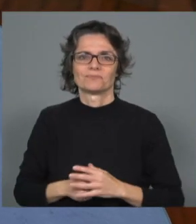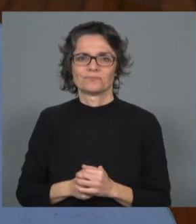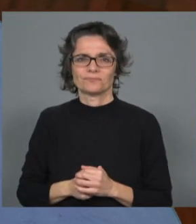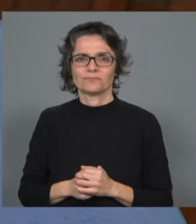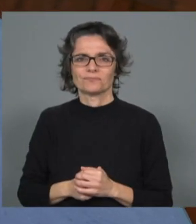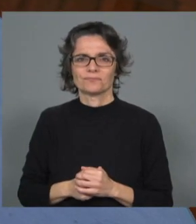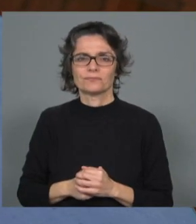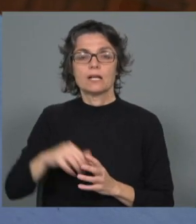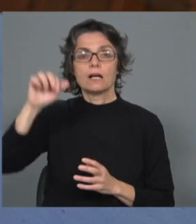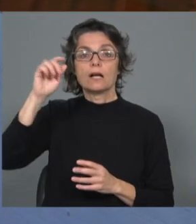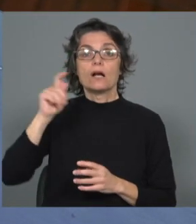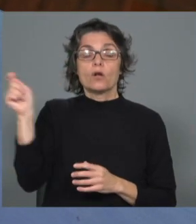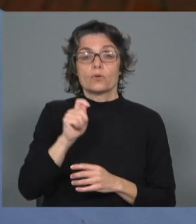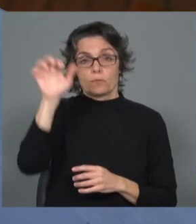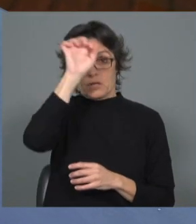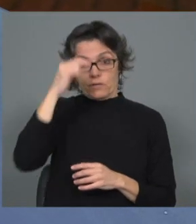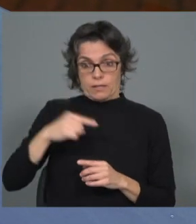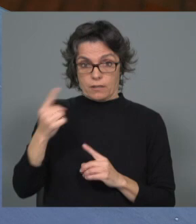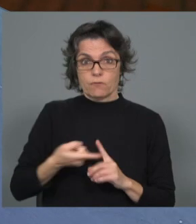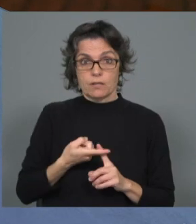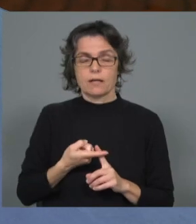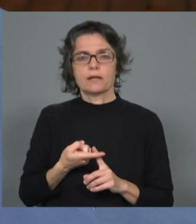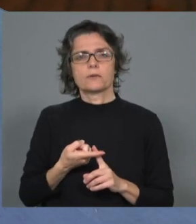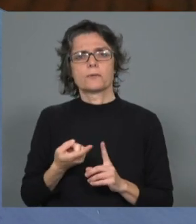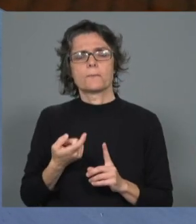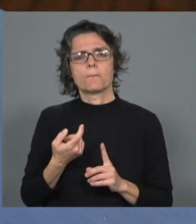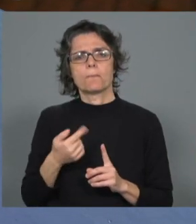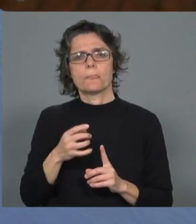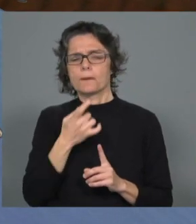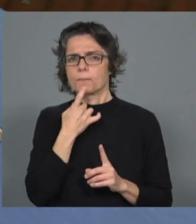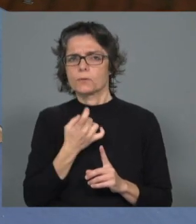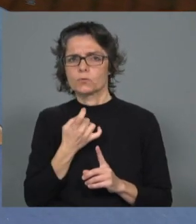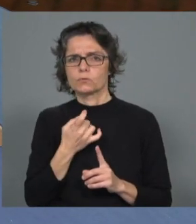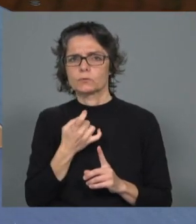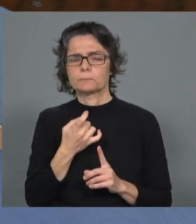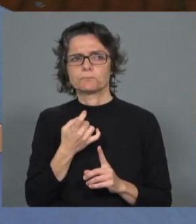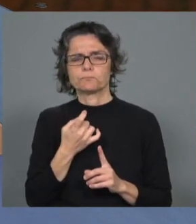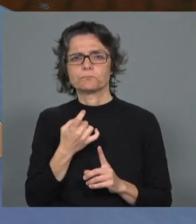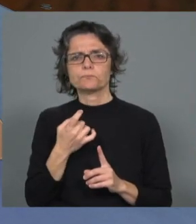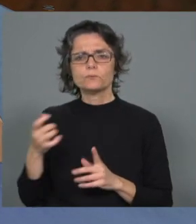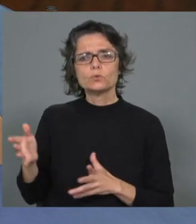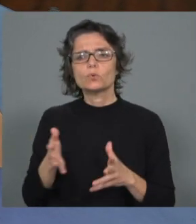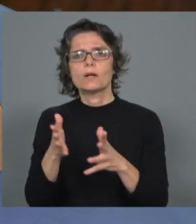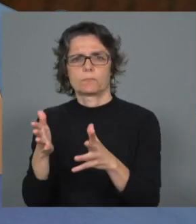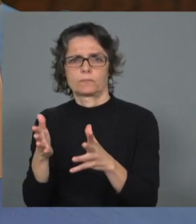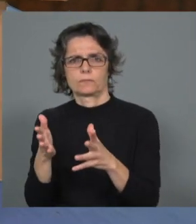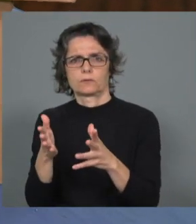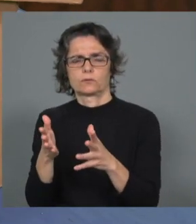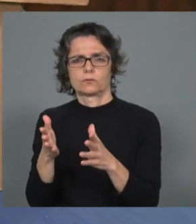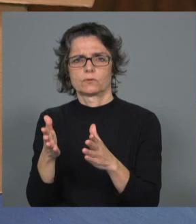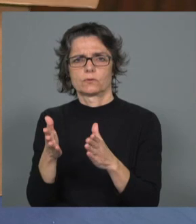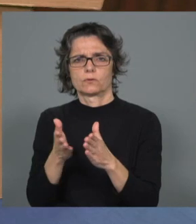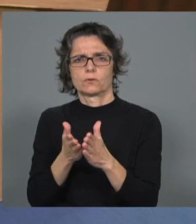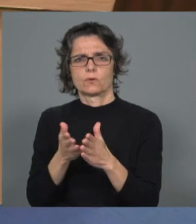mês de janeiro deste ano, de que forma é que se mantém a ligação com a jornada, que se mantém o caminho